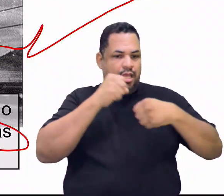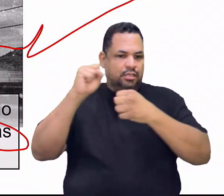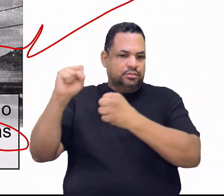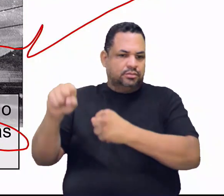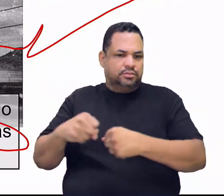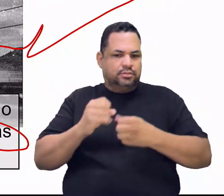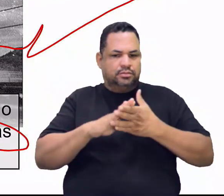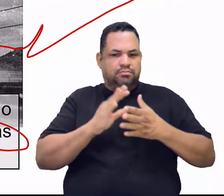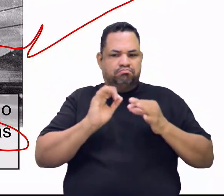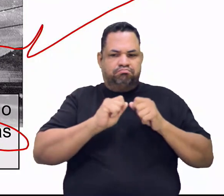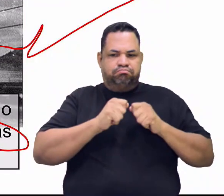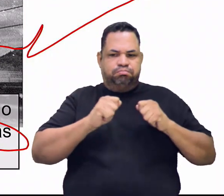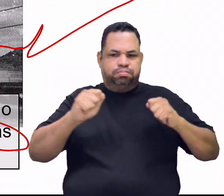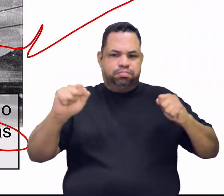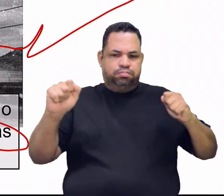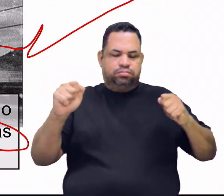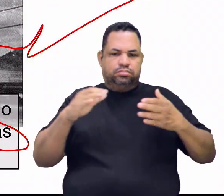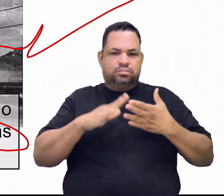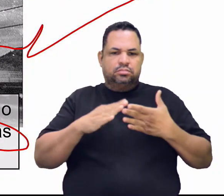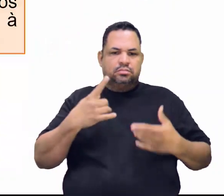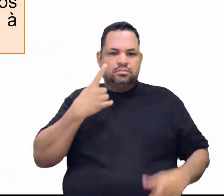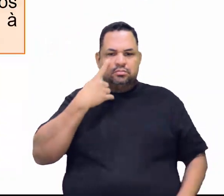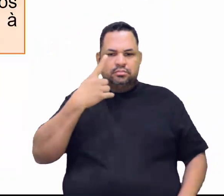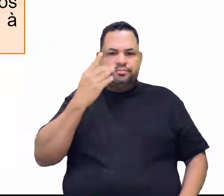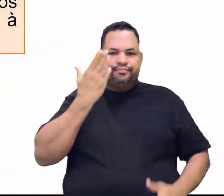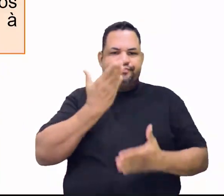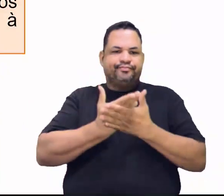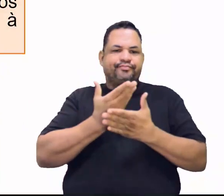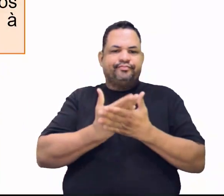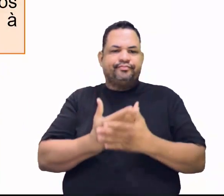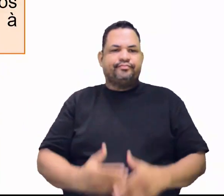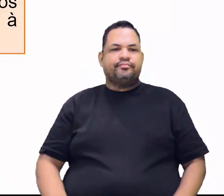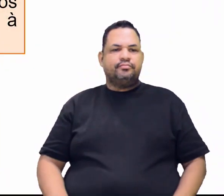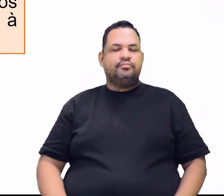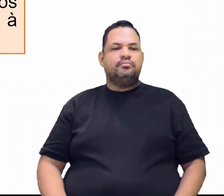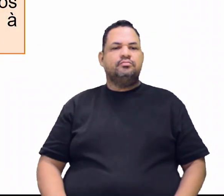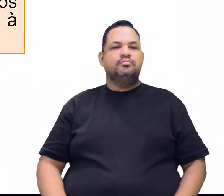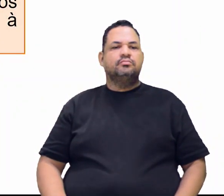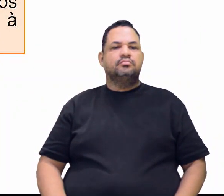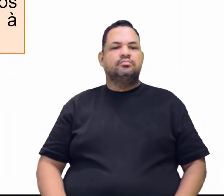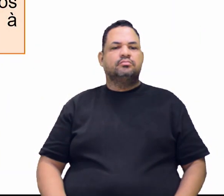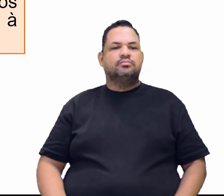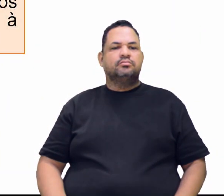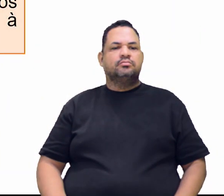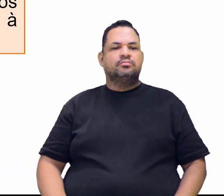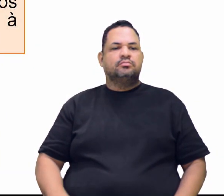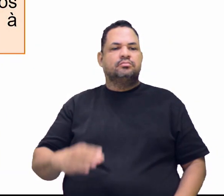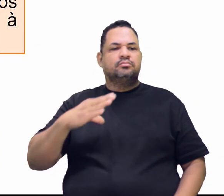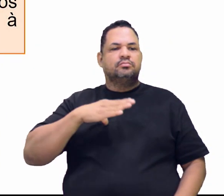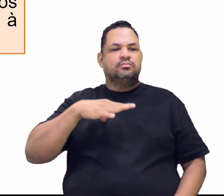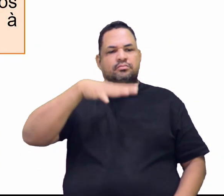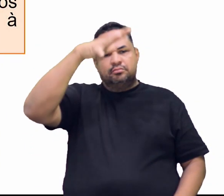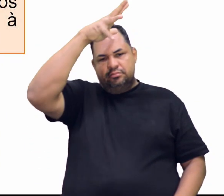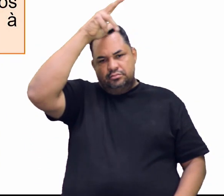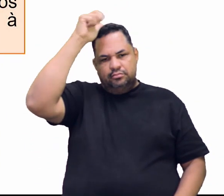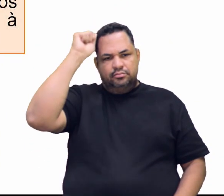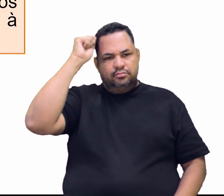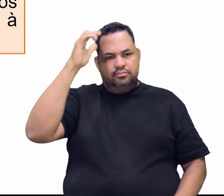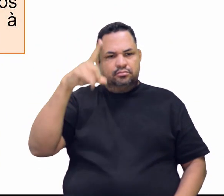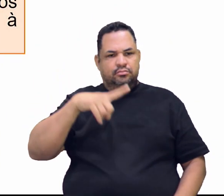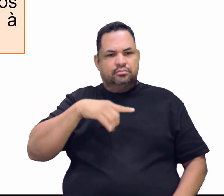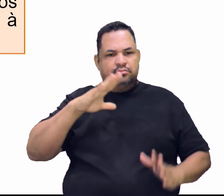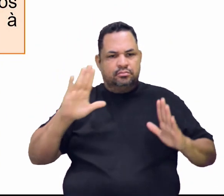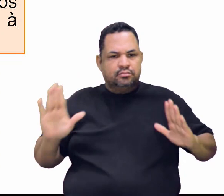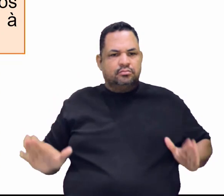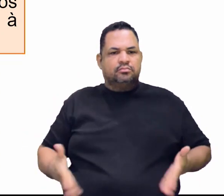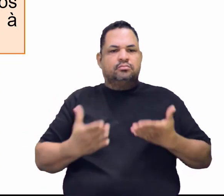canoas enormes, como vocês já viram na nossa aula. A província do Amazonas interessava